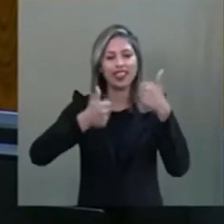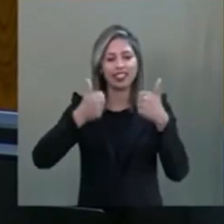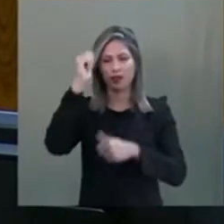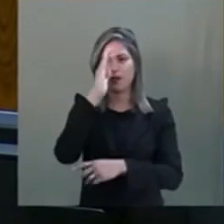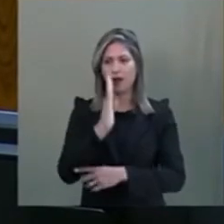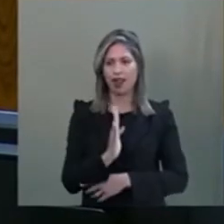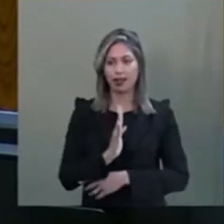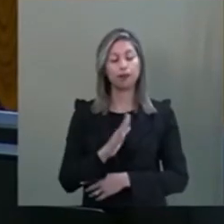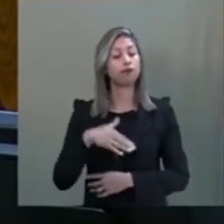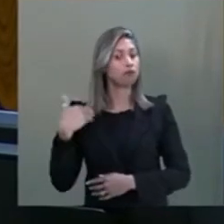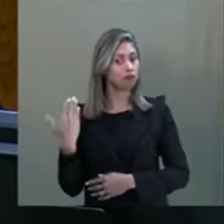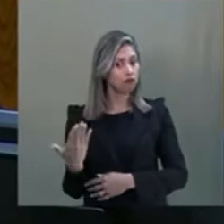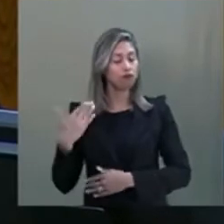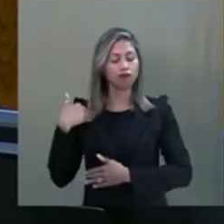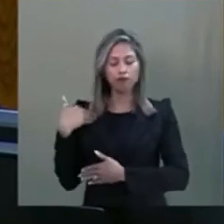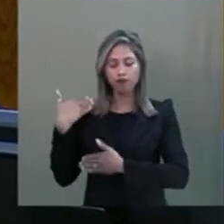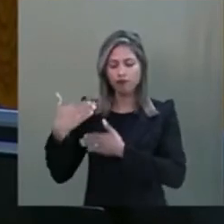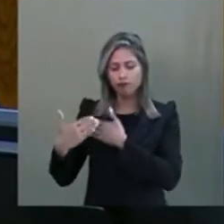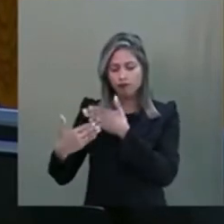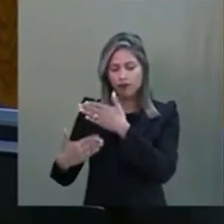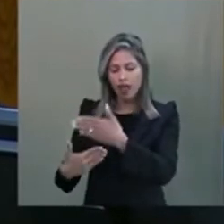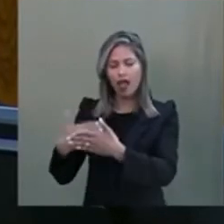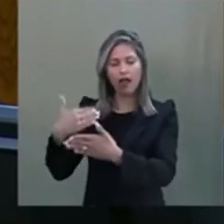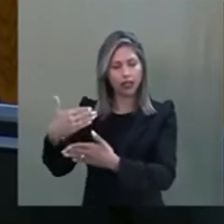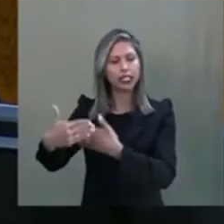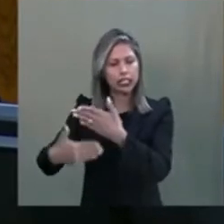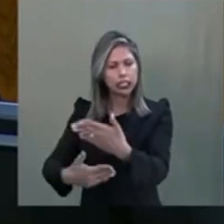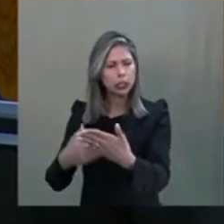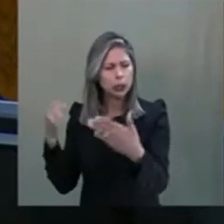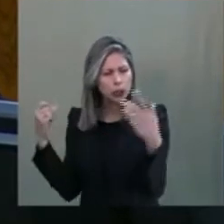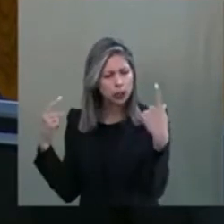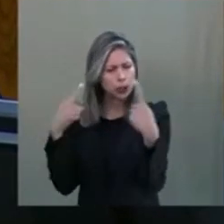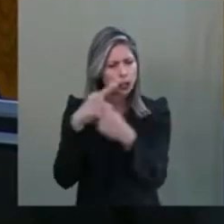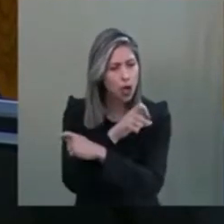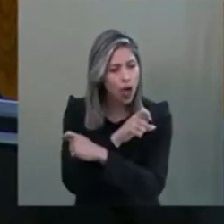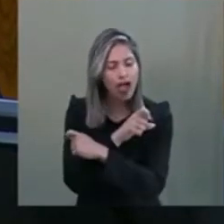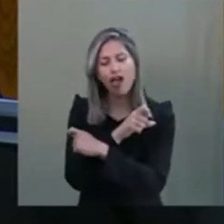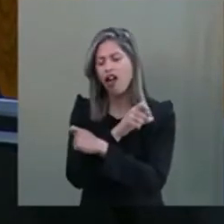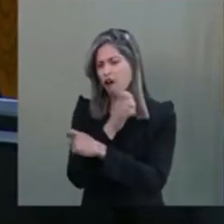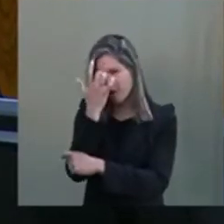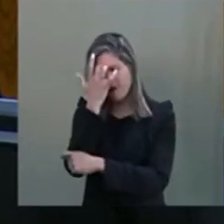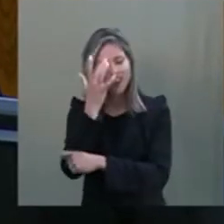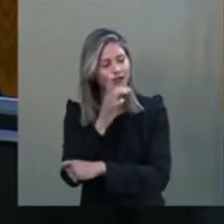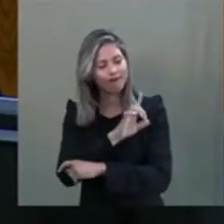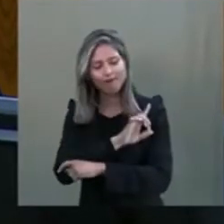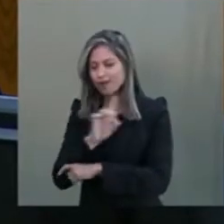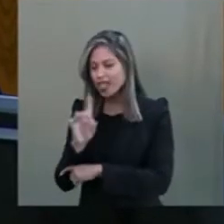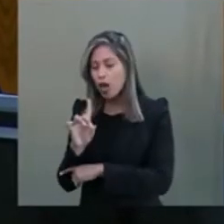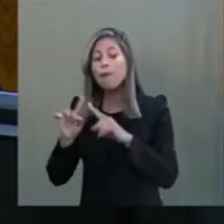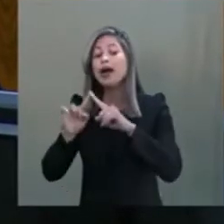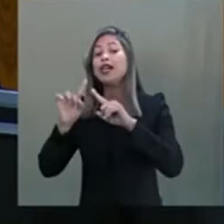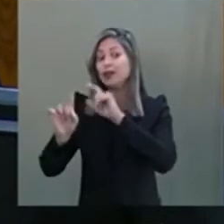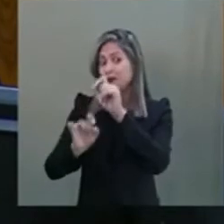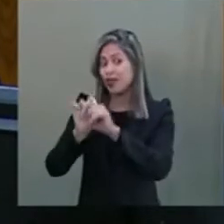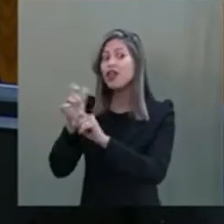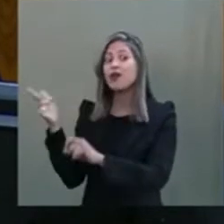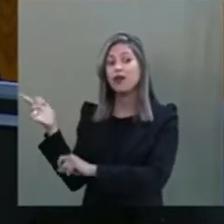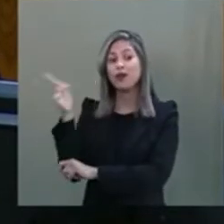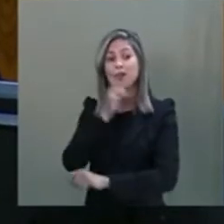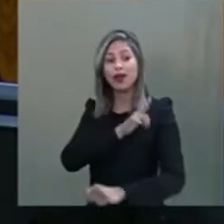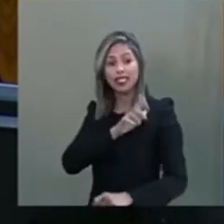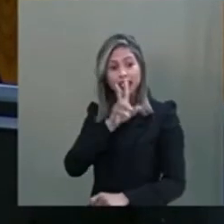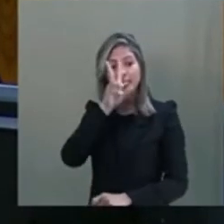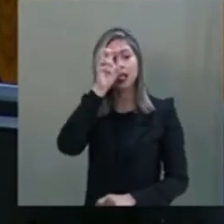O caminho até aqui, cheio de percalços, não foi fácil, inclusive com